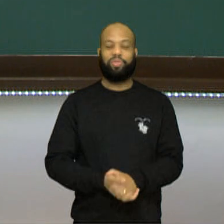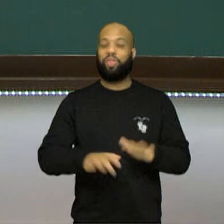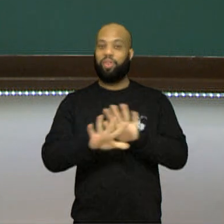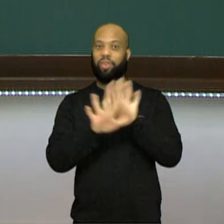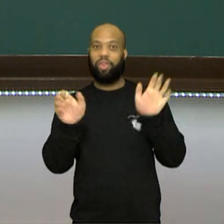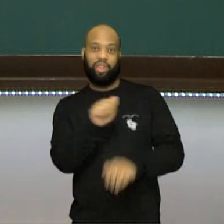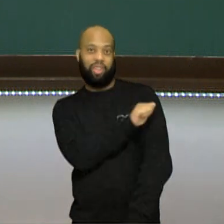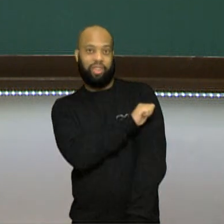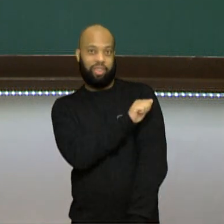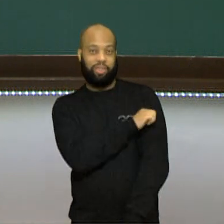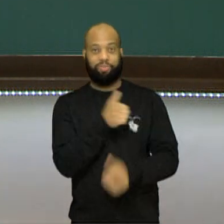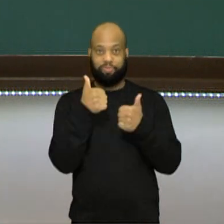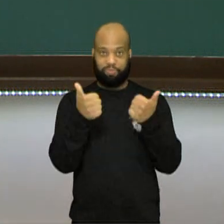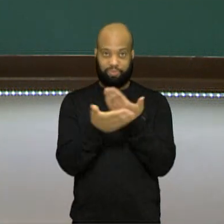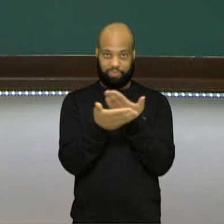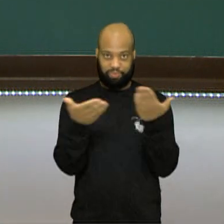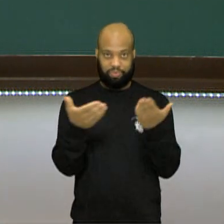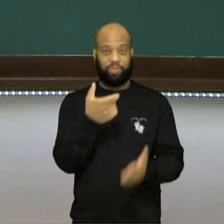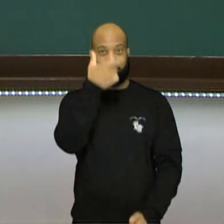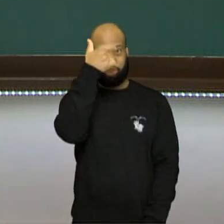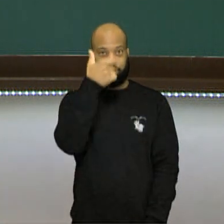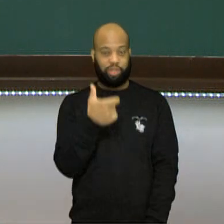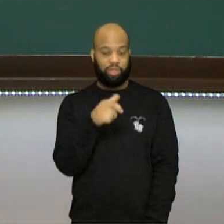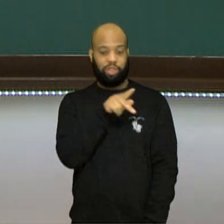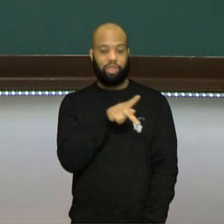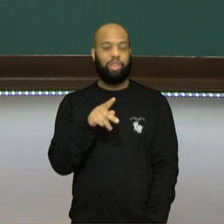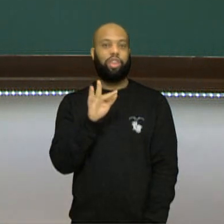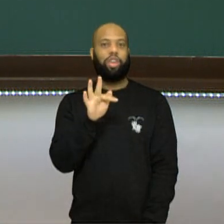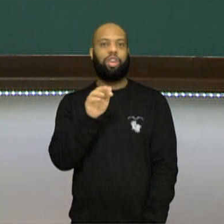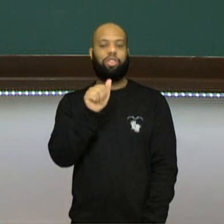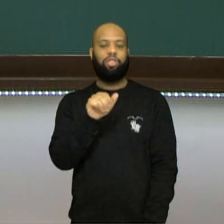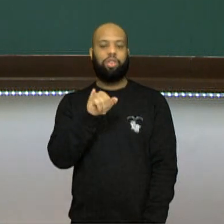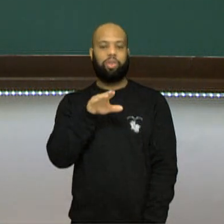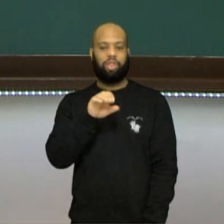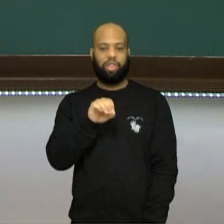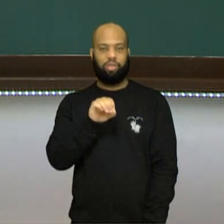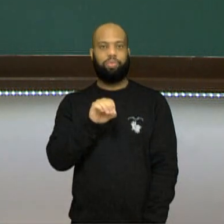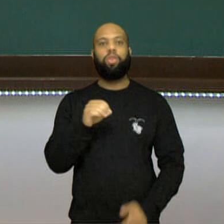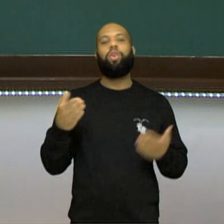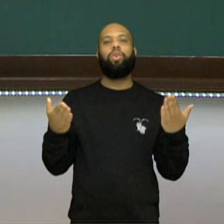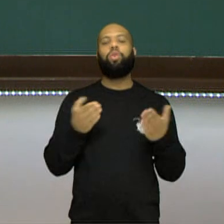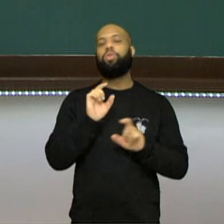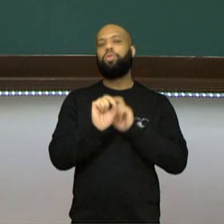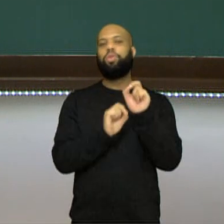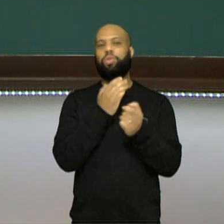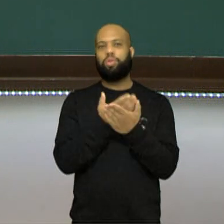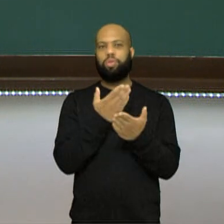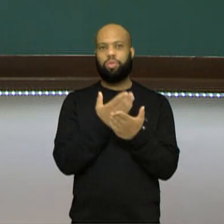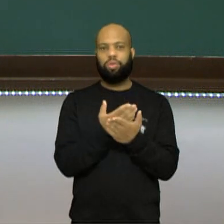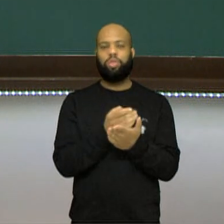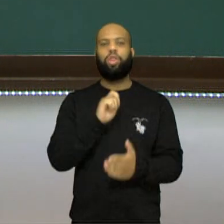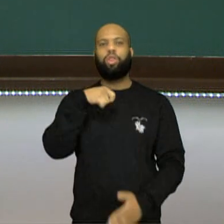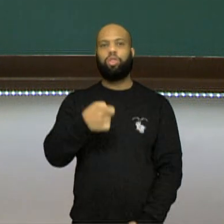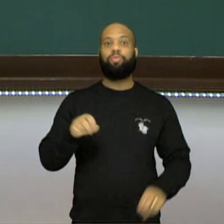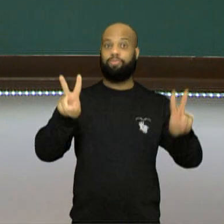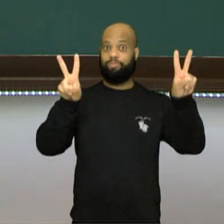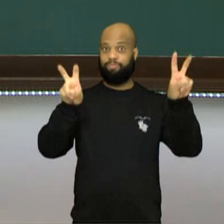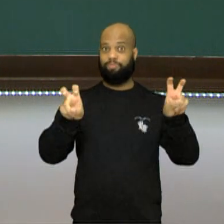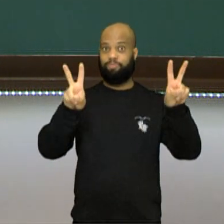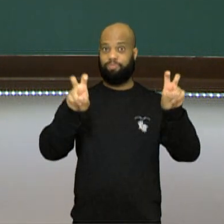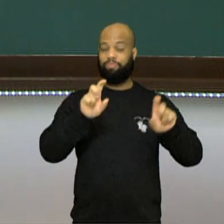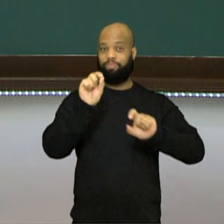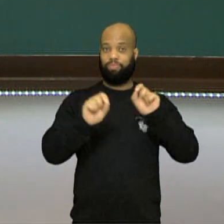Olá, estudantes! Tudo bem? Aqui é o professor Fabiano e nessa aula nós vamos falar sobre degradação do